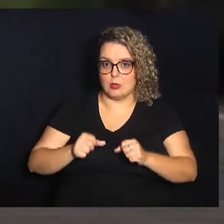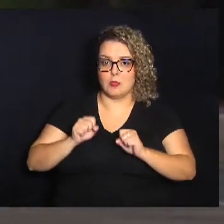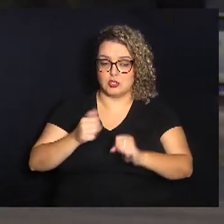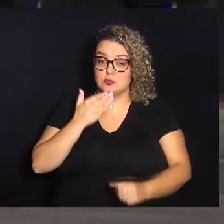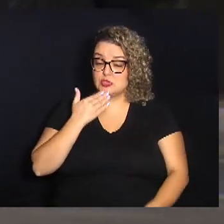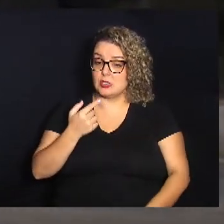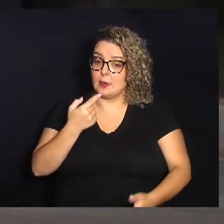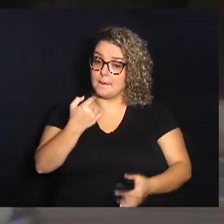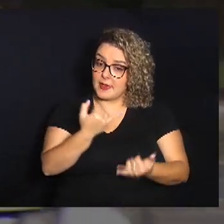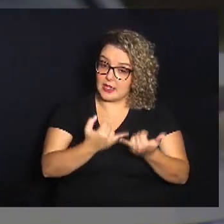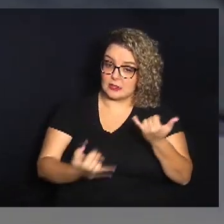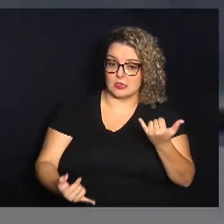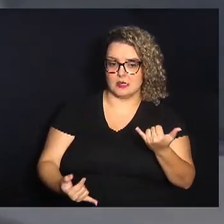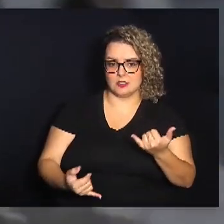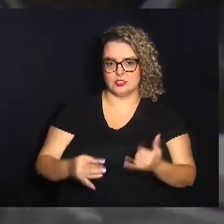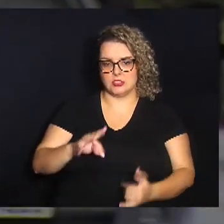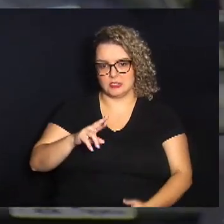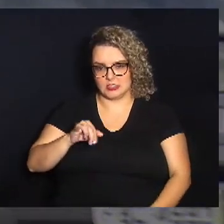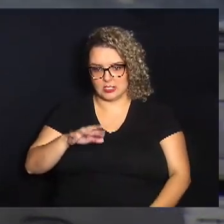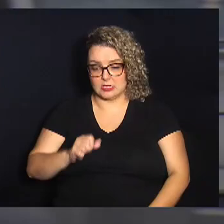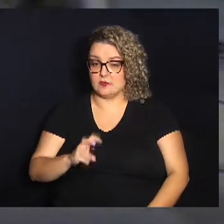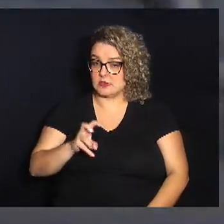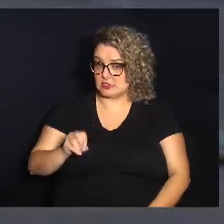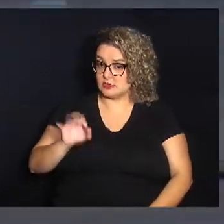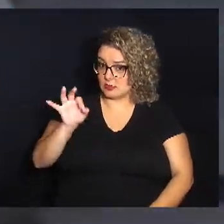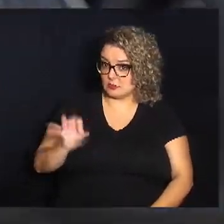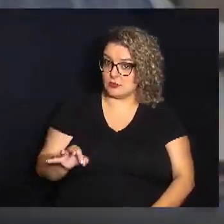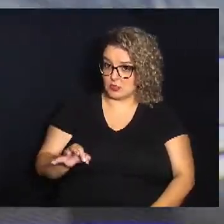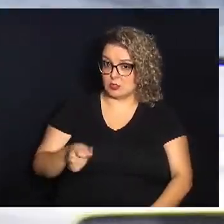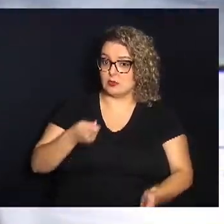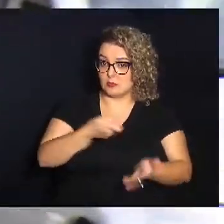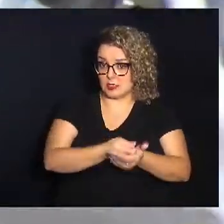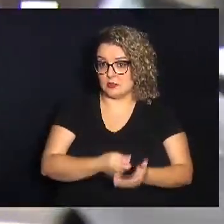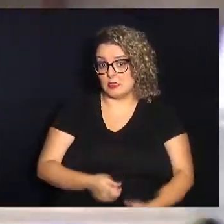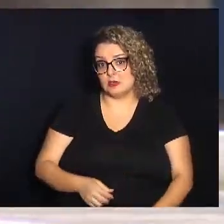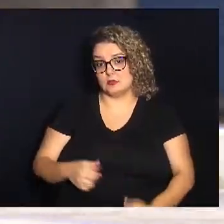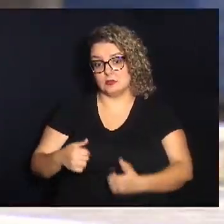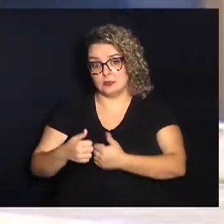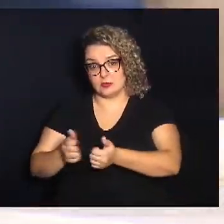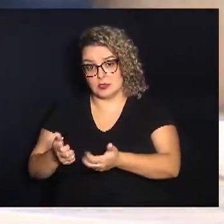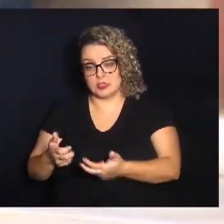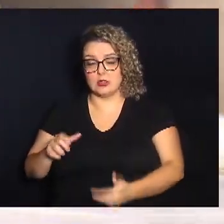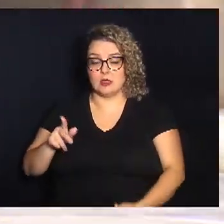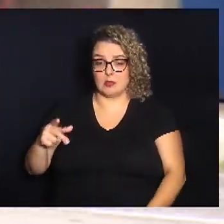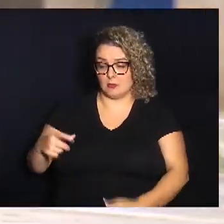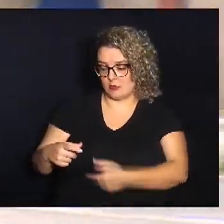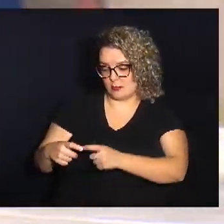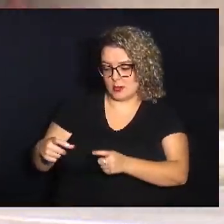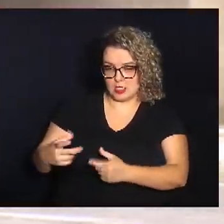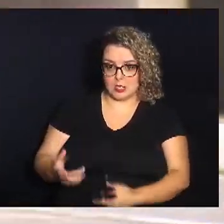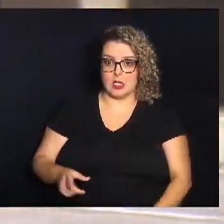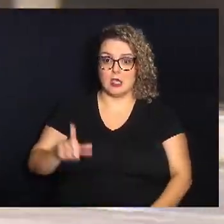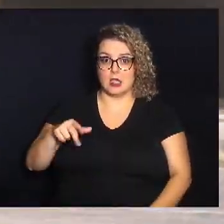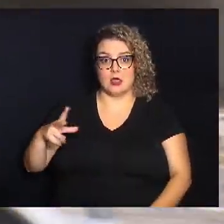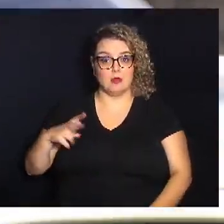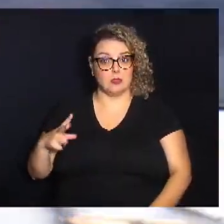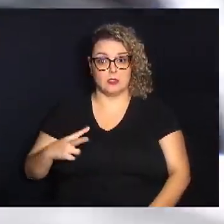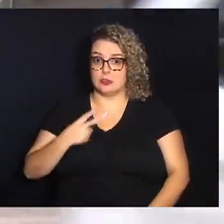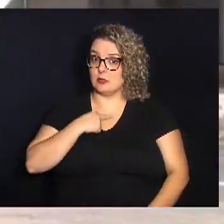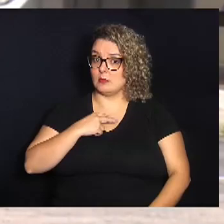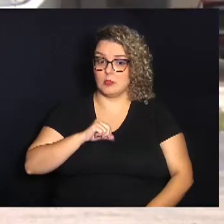que concede desconto de 50% no pagamento da passagem. O passe escolar é pessoal e